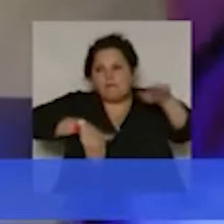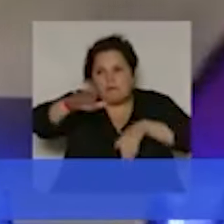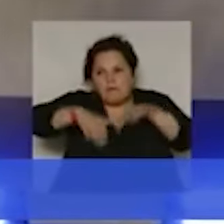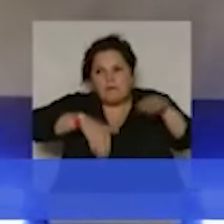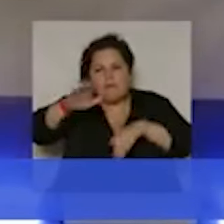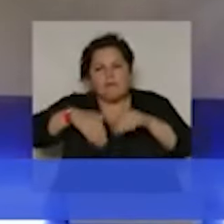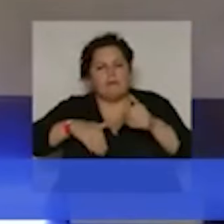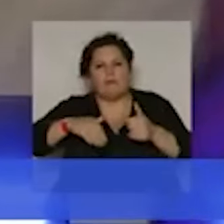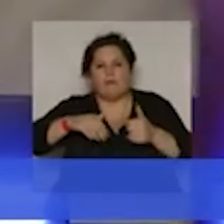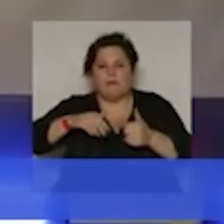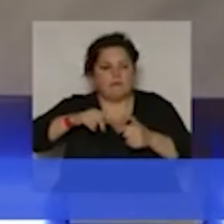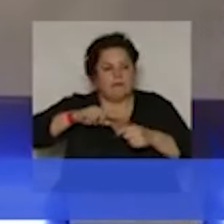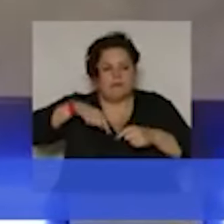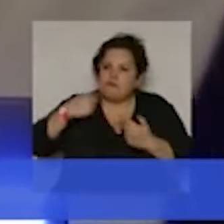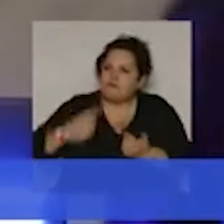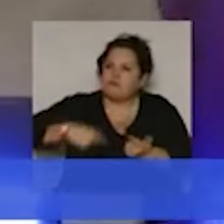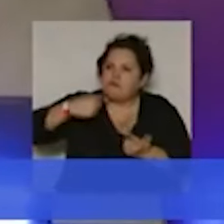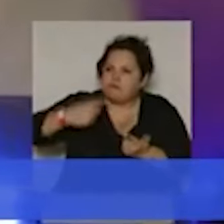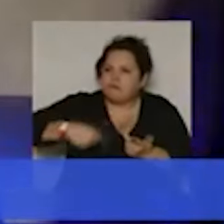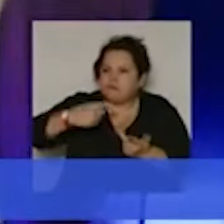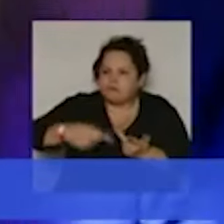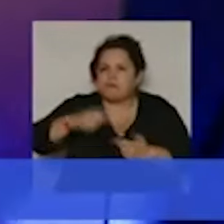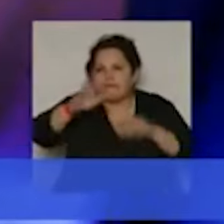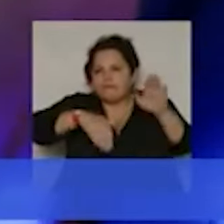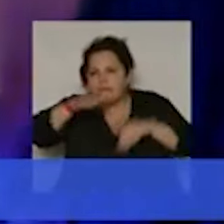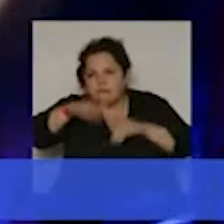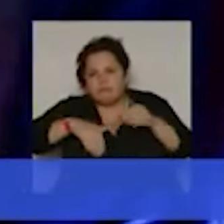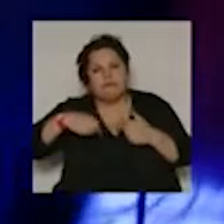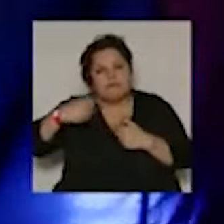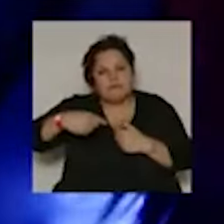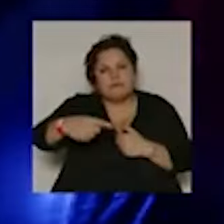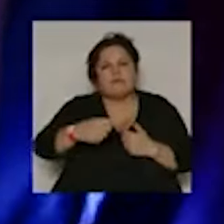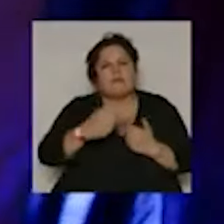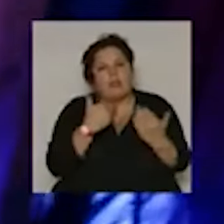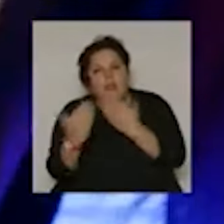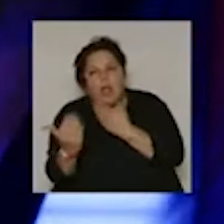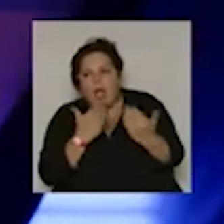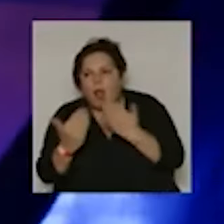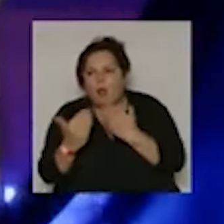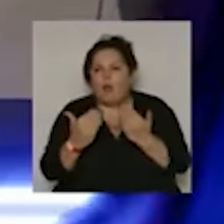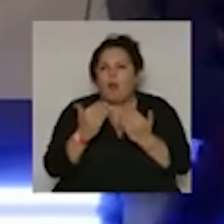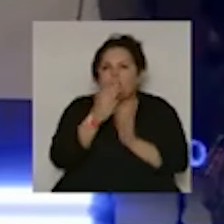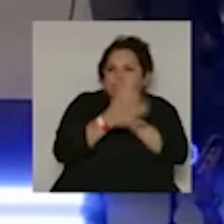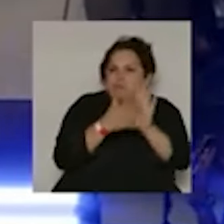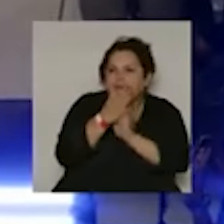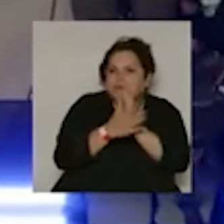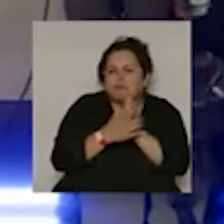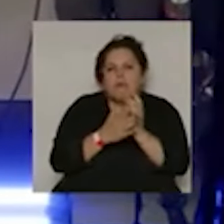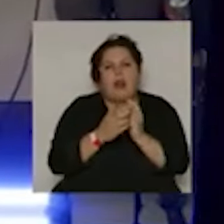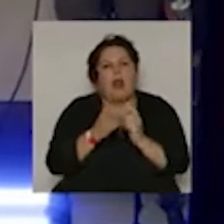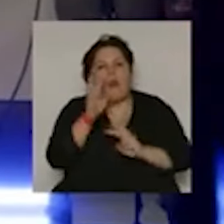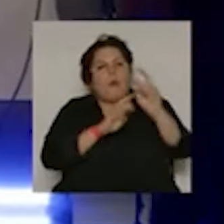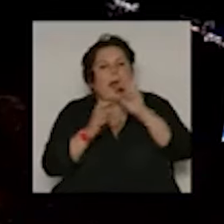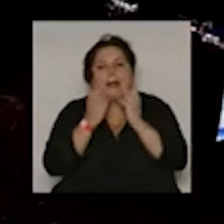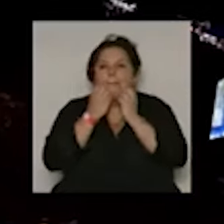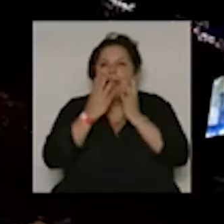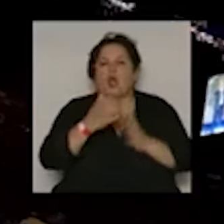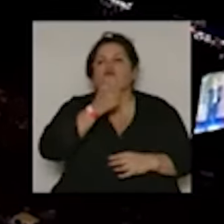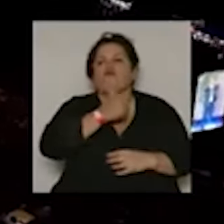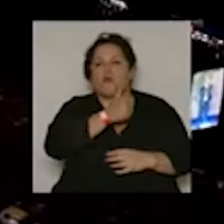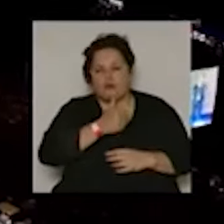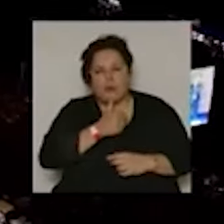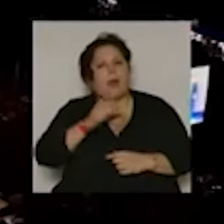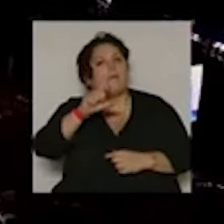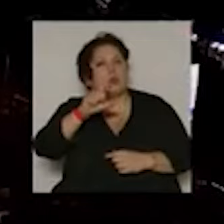Diferenças serei o presidente que apela continuamente ao diálogo nacional para encontrar as melhores soluções claro que com a nossa